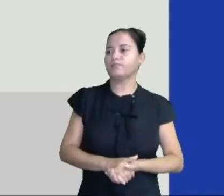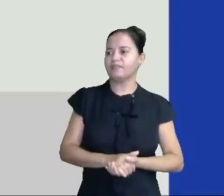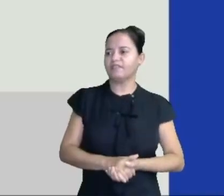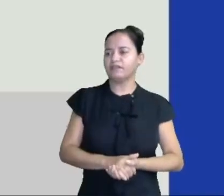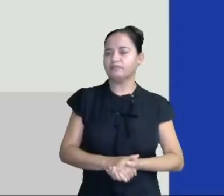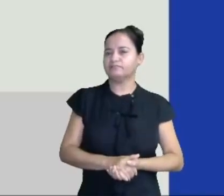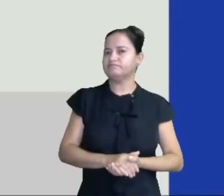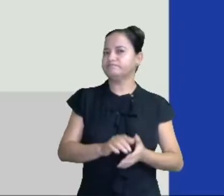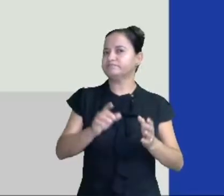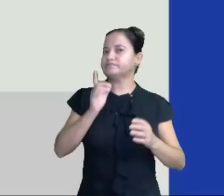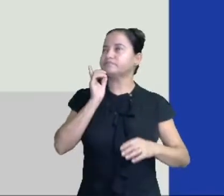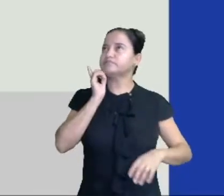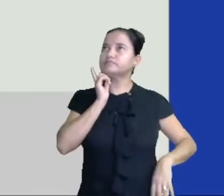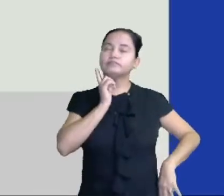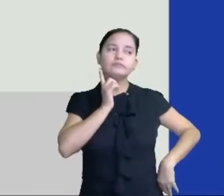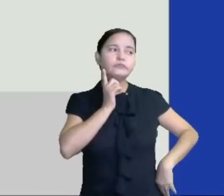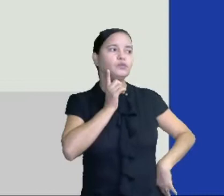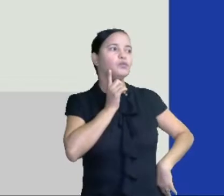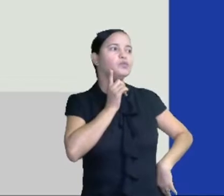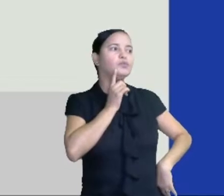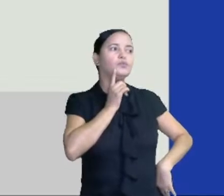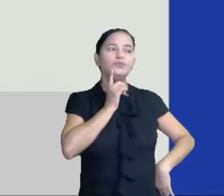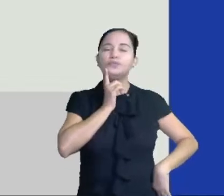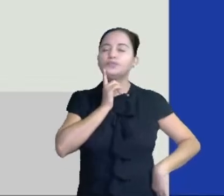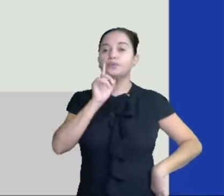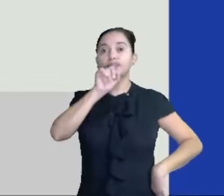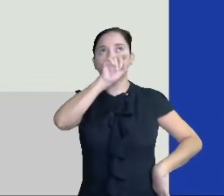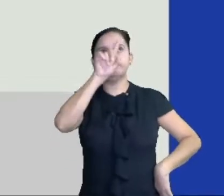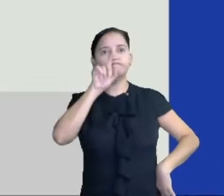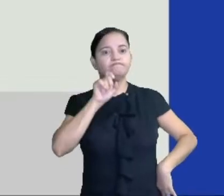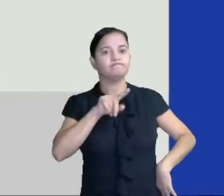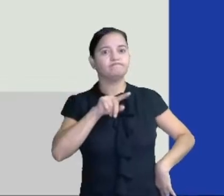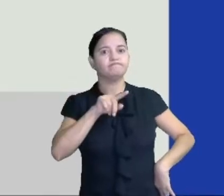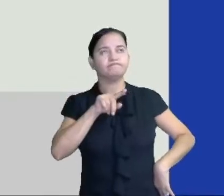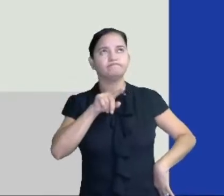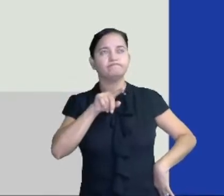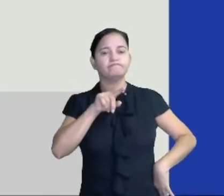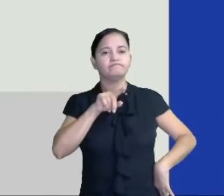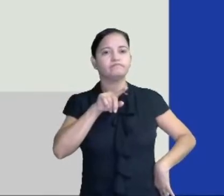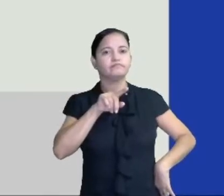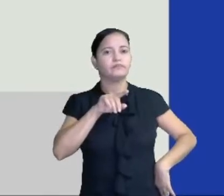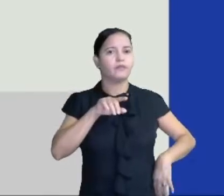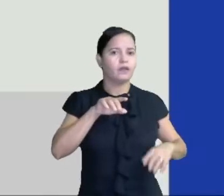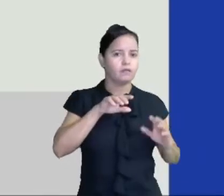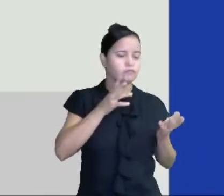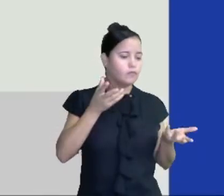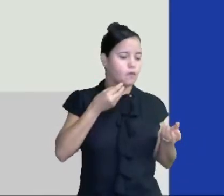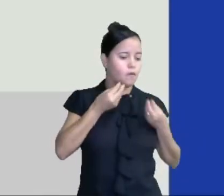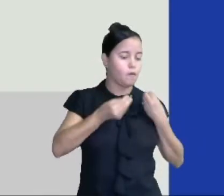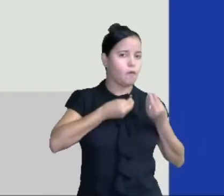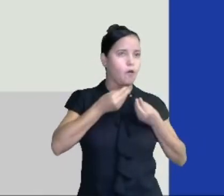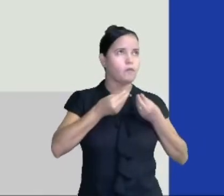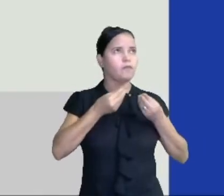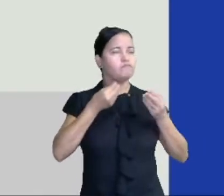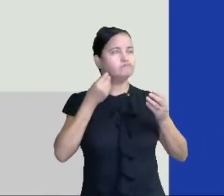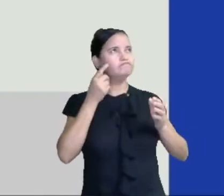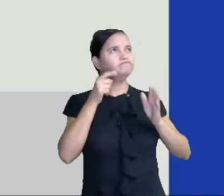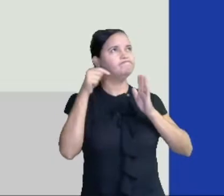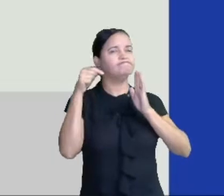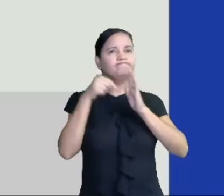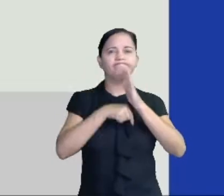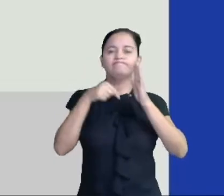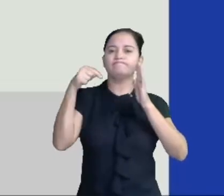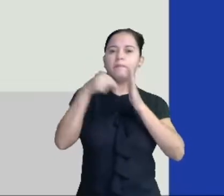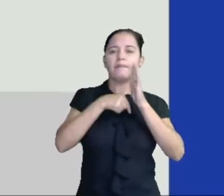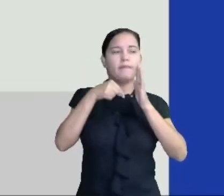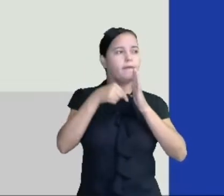vai fazer esse questionamento partindo pelaquela premissa, né? O que é que move o mundo? São as perguntas. Nós temos que cada vez mais, é urgente a gente